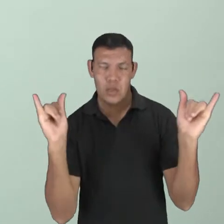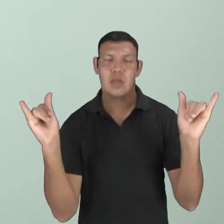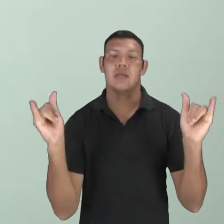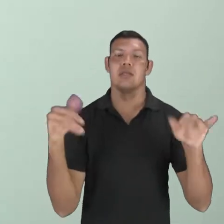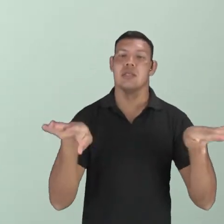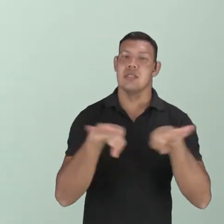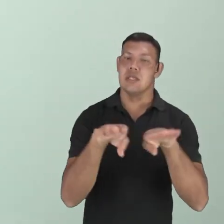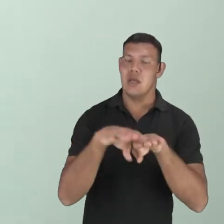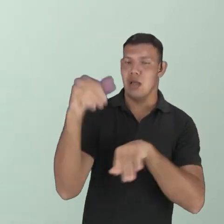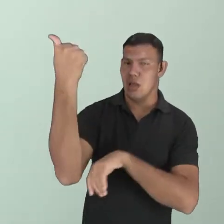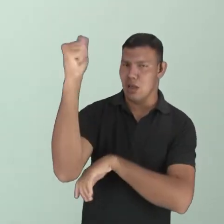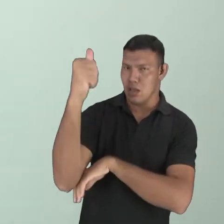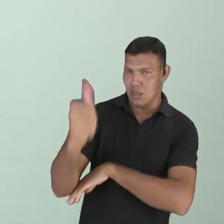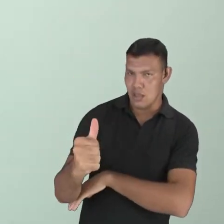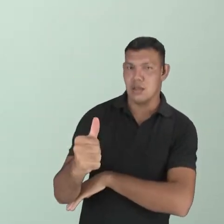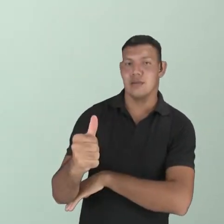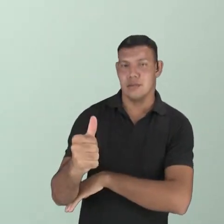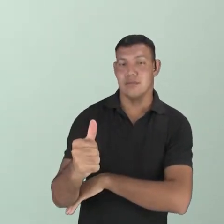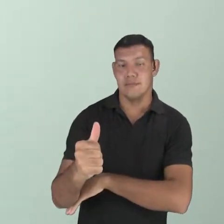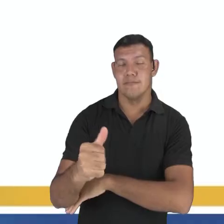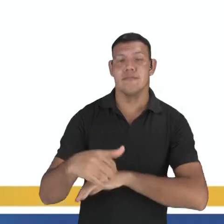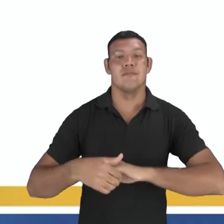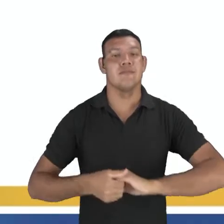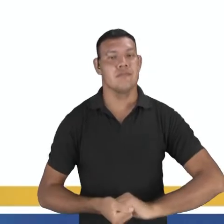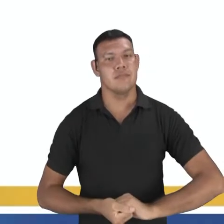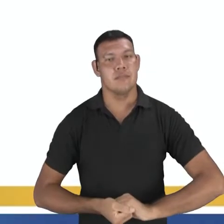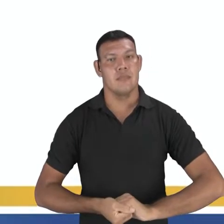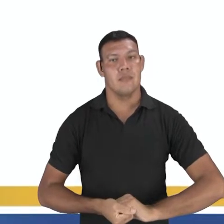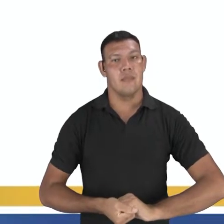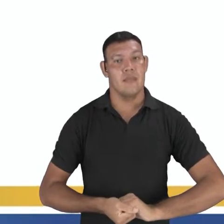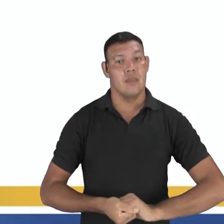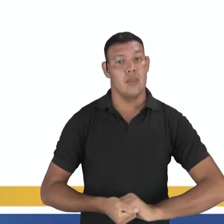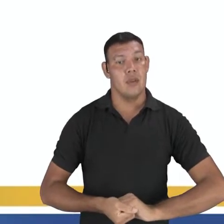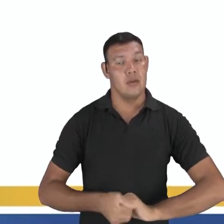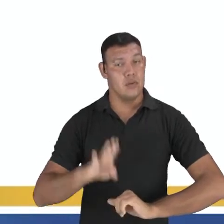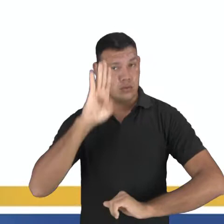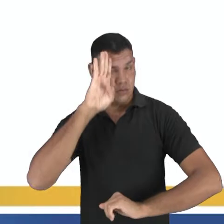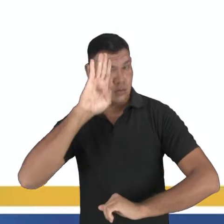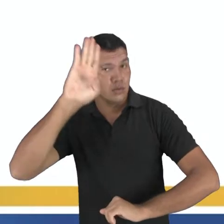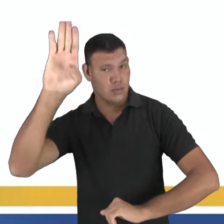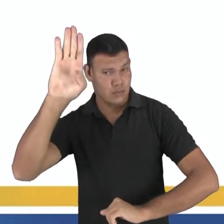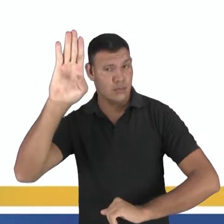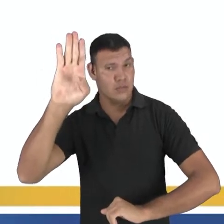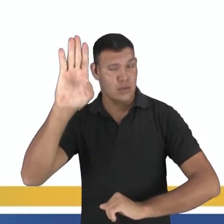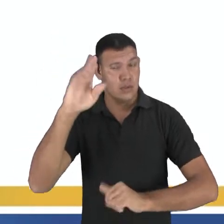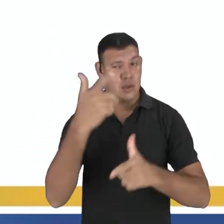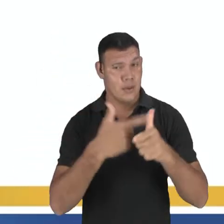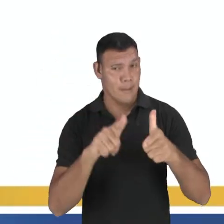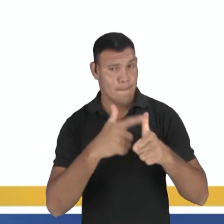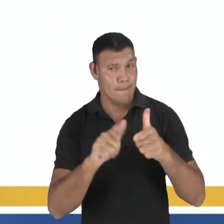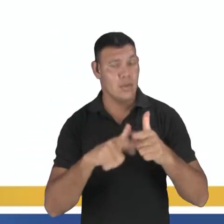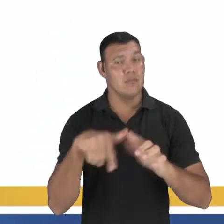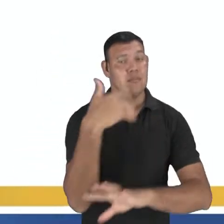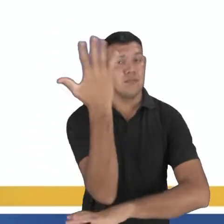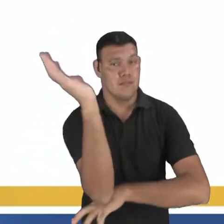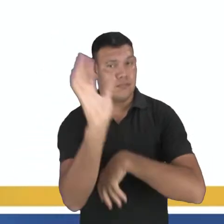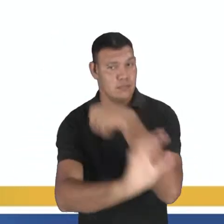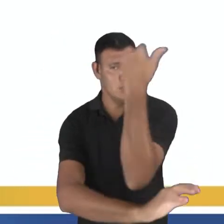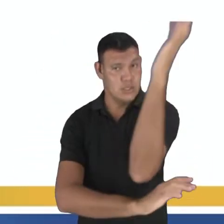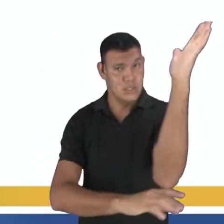Bem, questões ambientais no Brasil. Os principais problemas ambientais brasileiros são